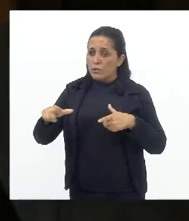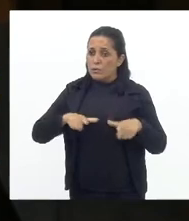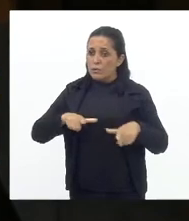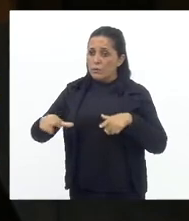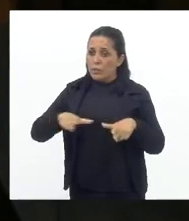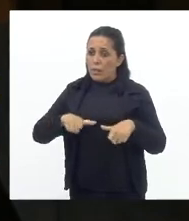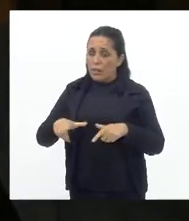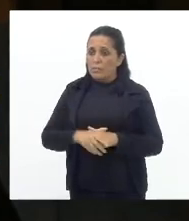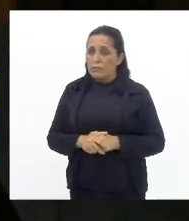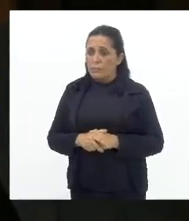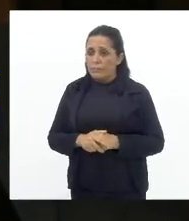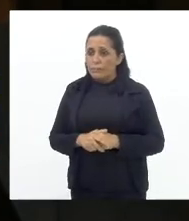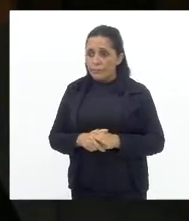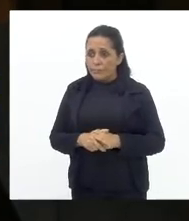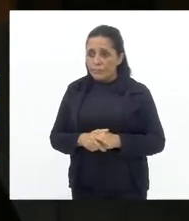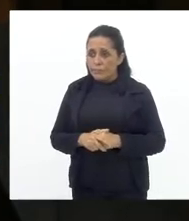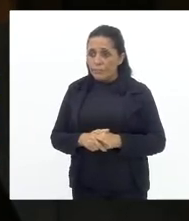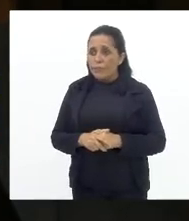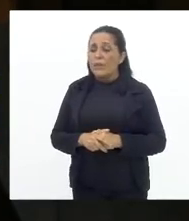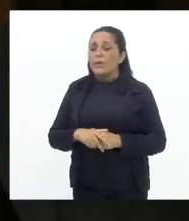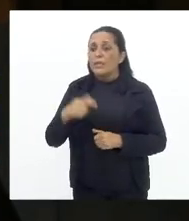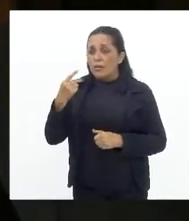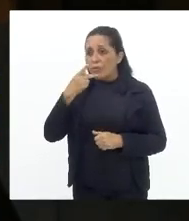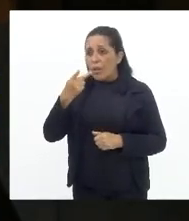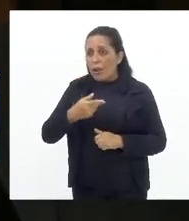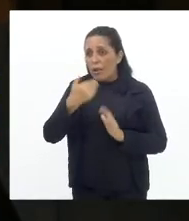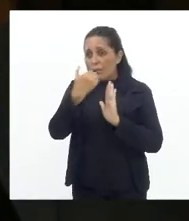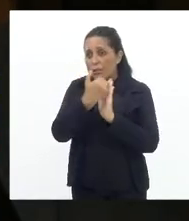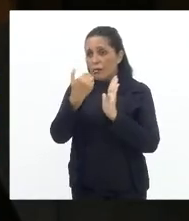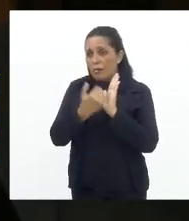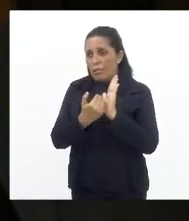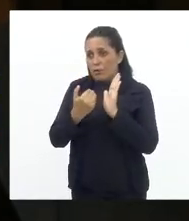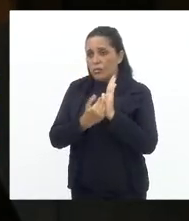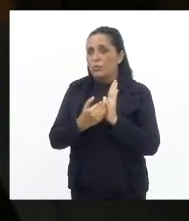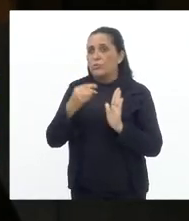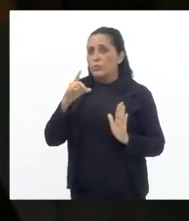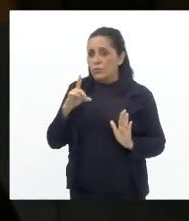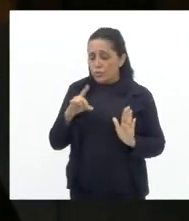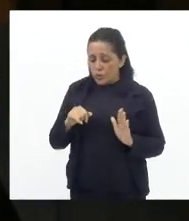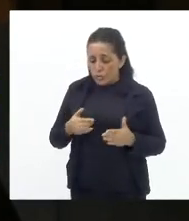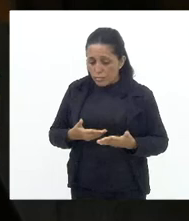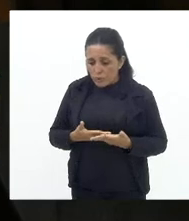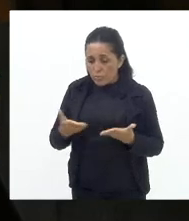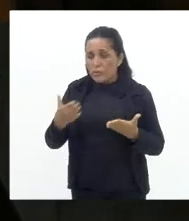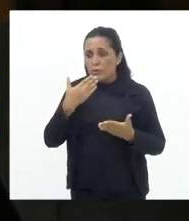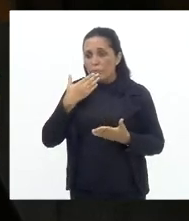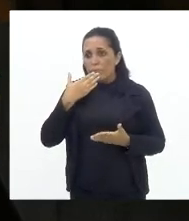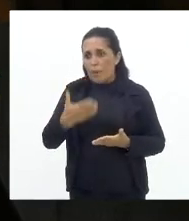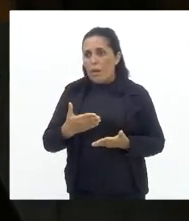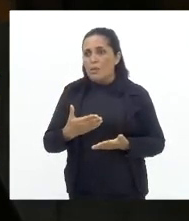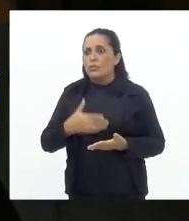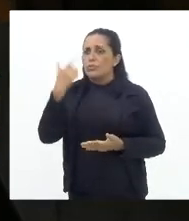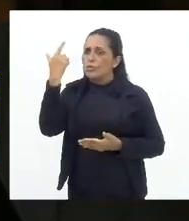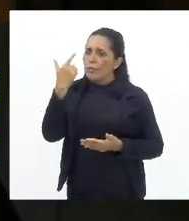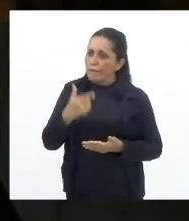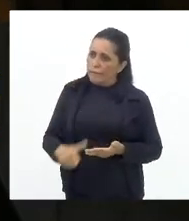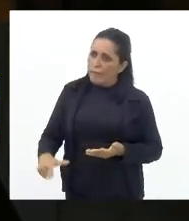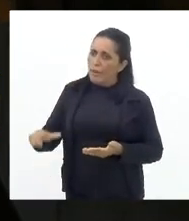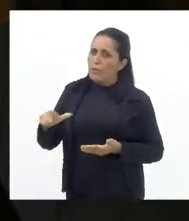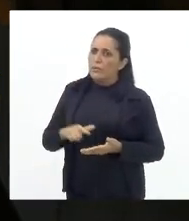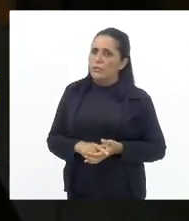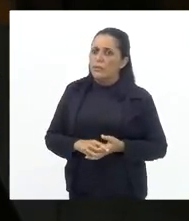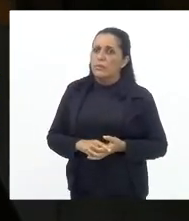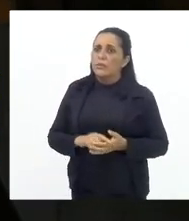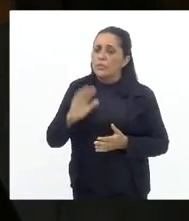e eu caso que Eu mencionei durante a ordem do dia e para qual e para o qual peço novamente daqui